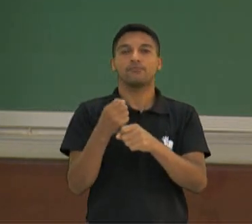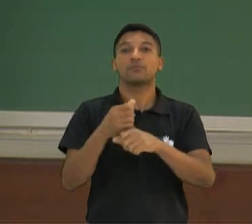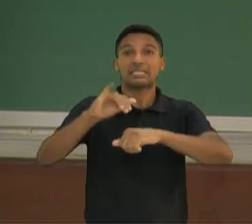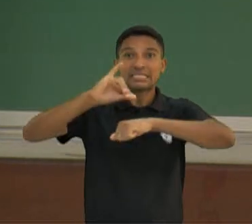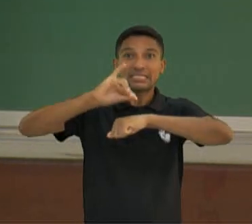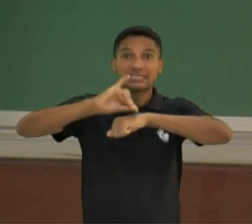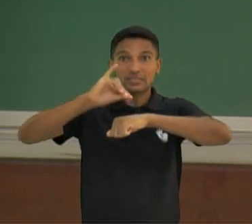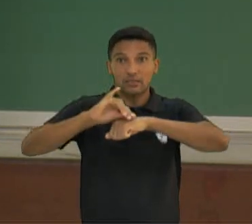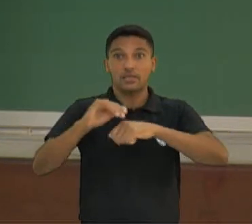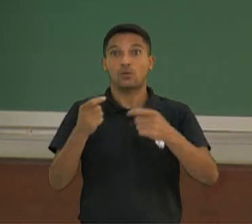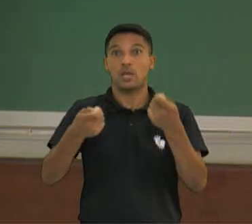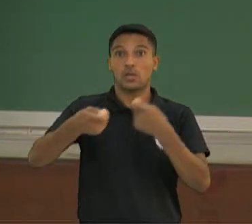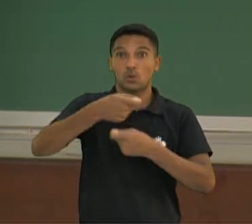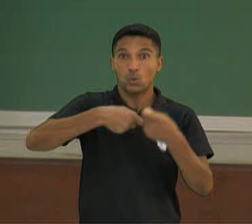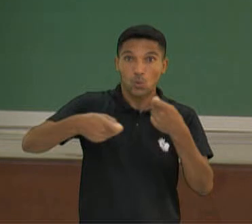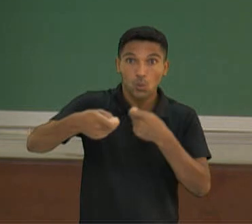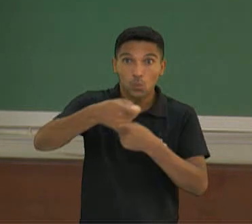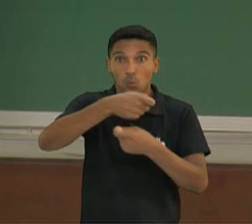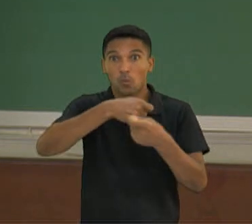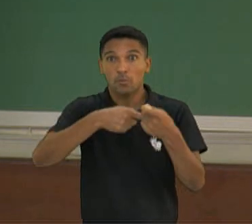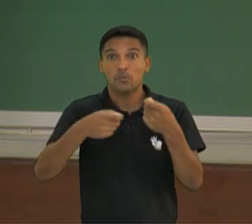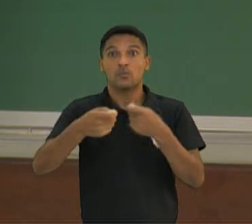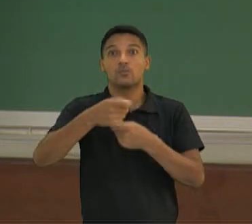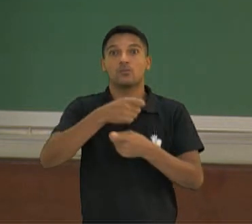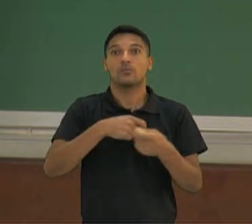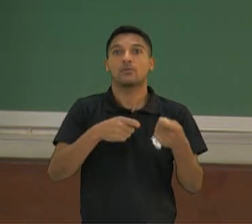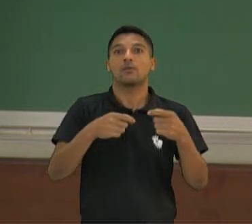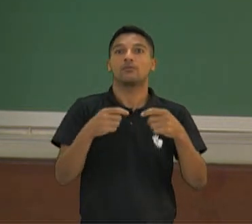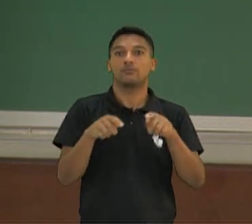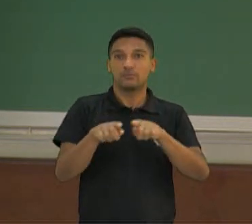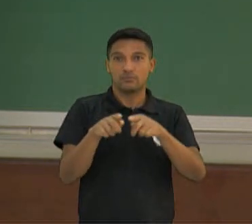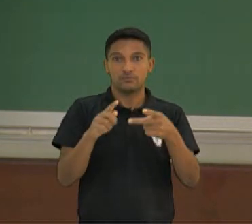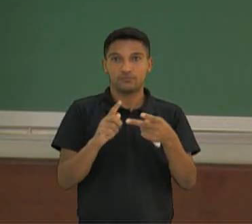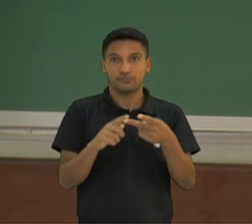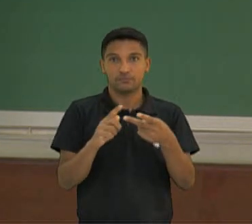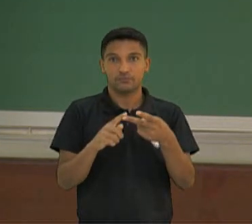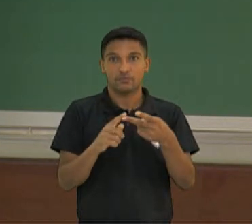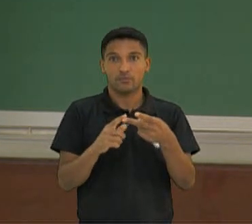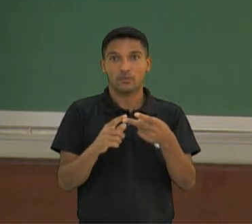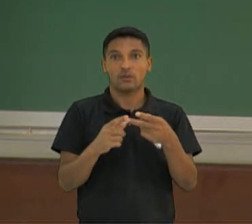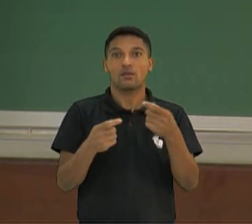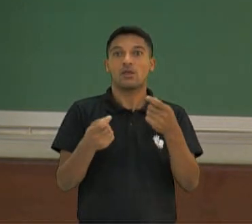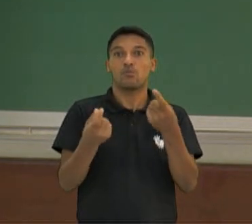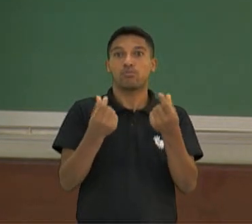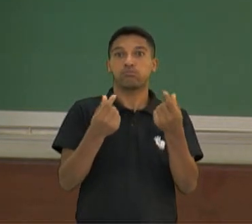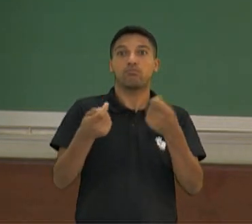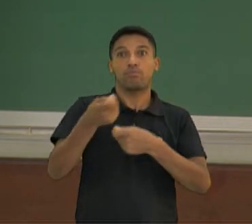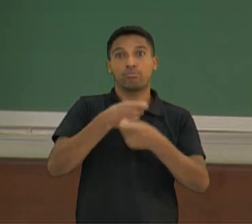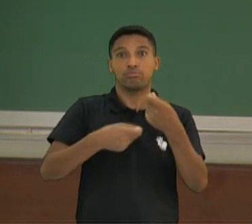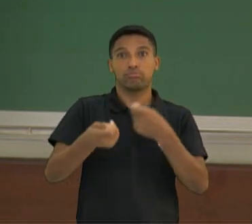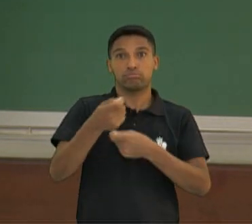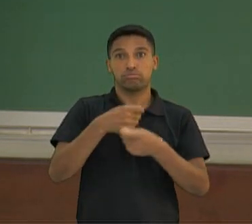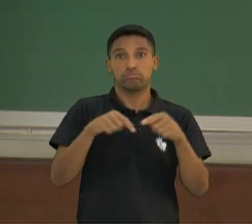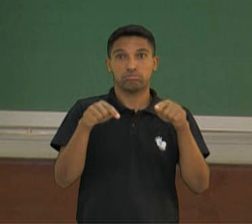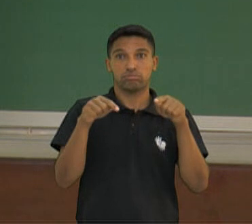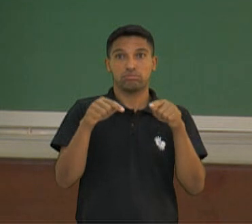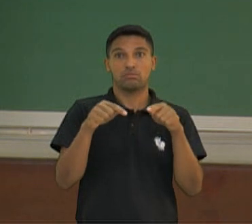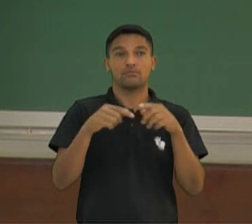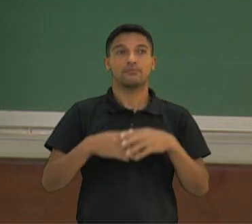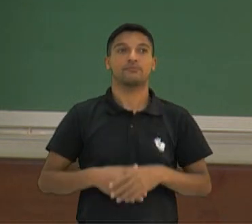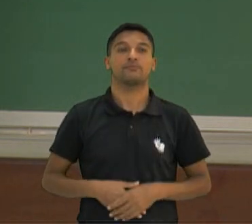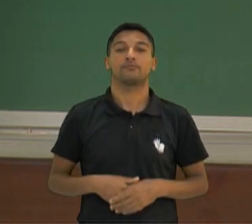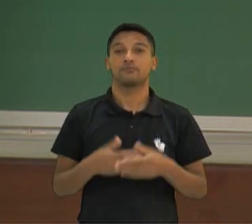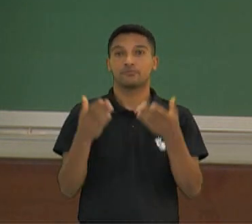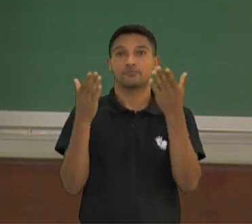né, do Cazaquistão, ser a capital, com centro administrativo, as embaixadas e tudo mais, beleza? Primeiro